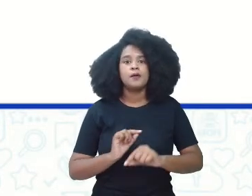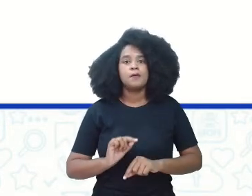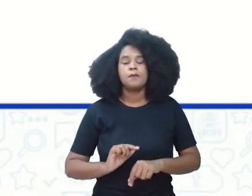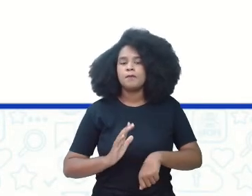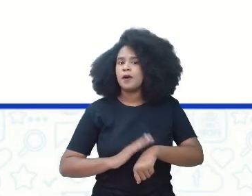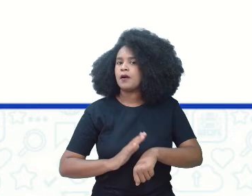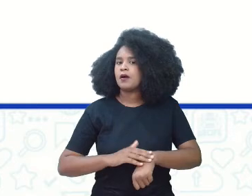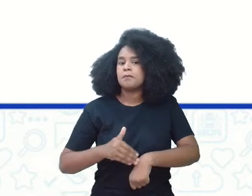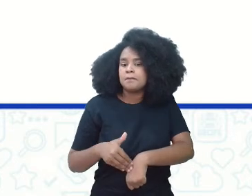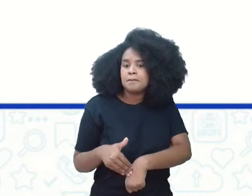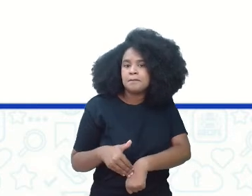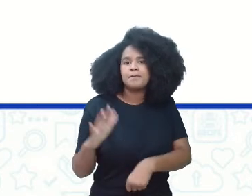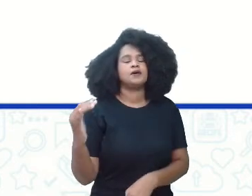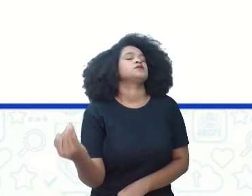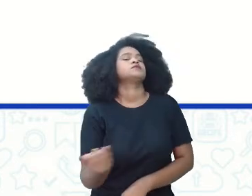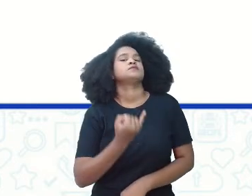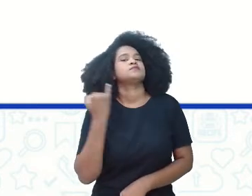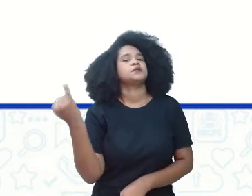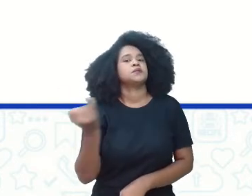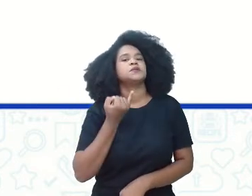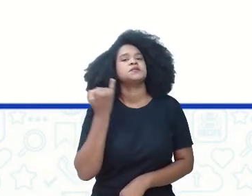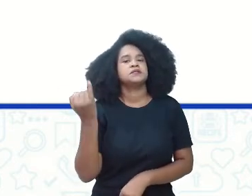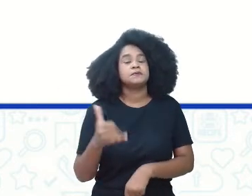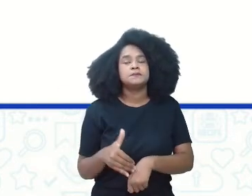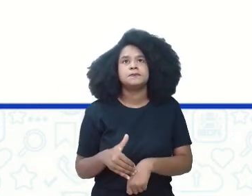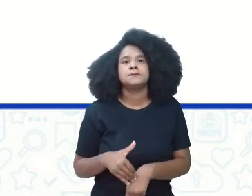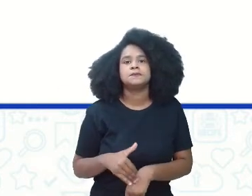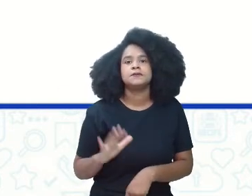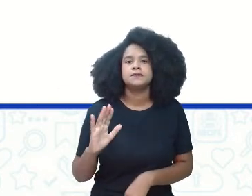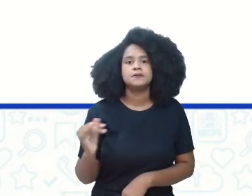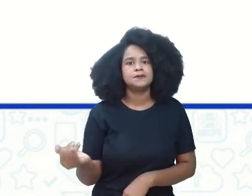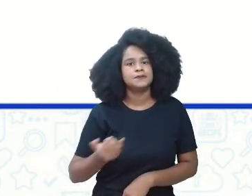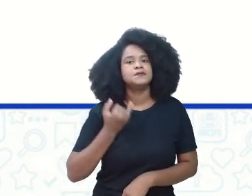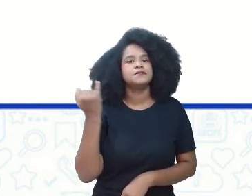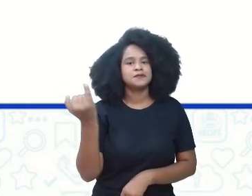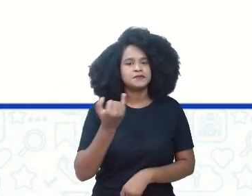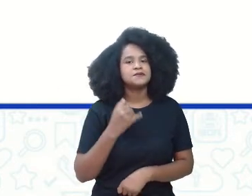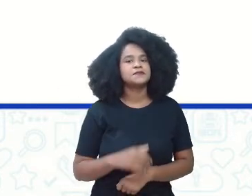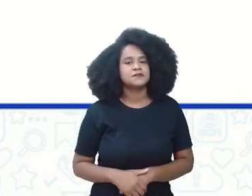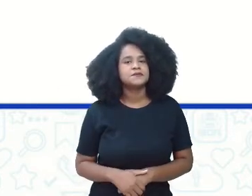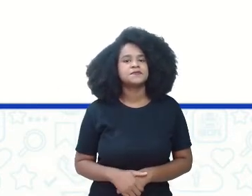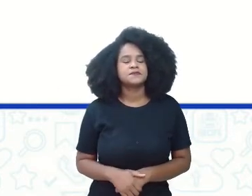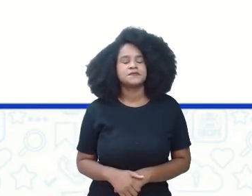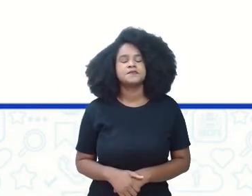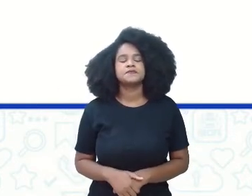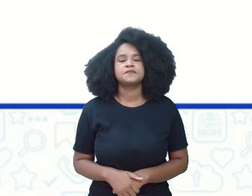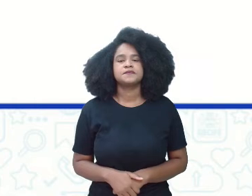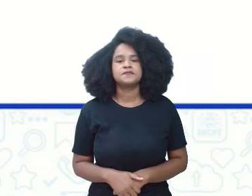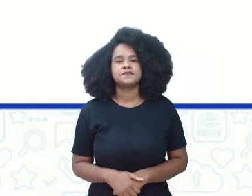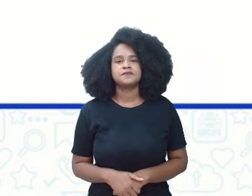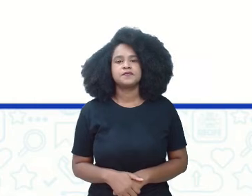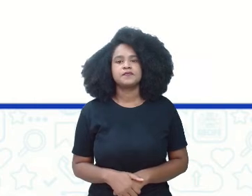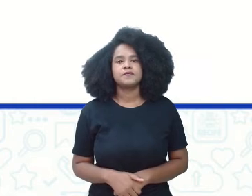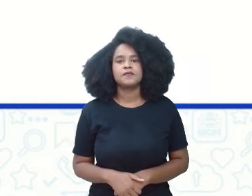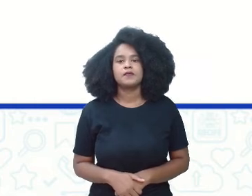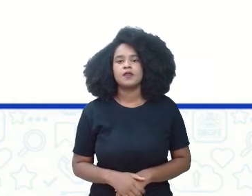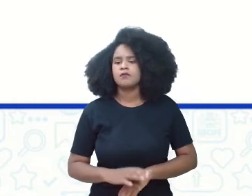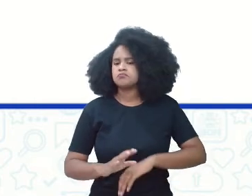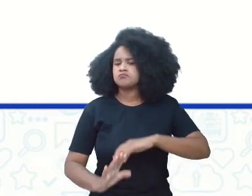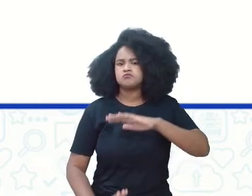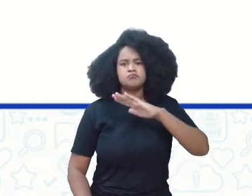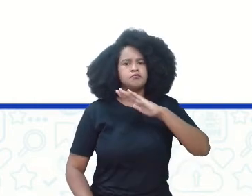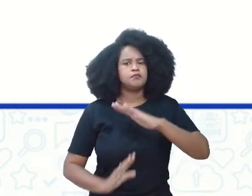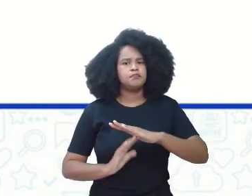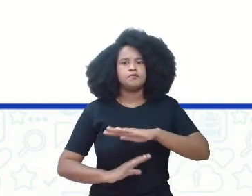tensão, é maior do que o conflito, do que aquele momento problemático, não é? Aquele que o conflito atinge o